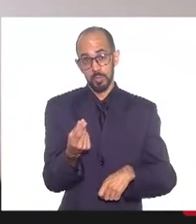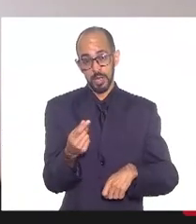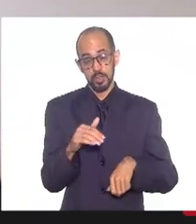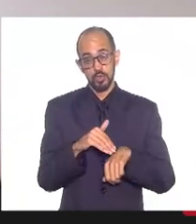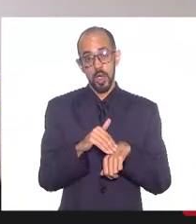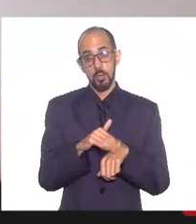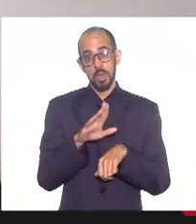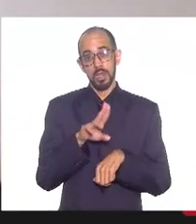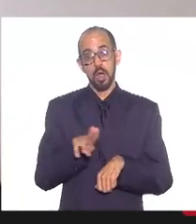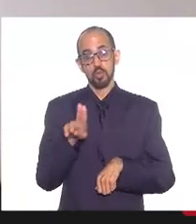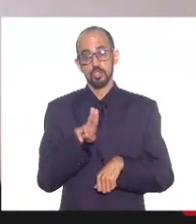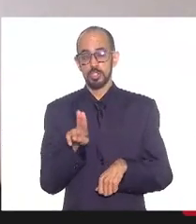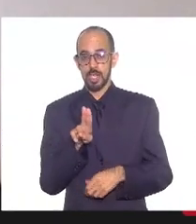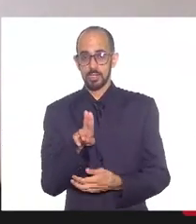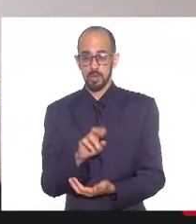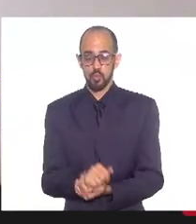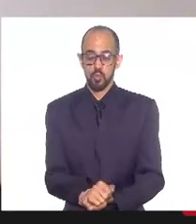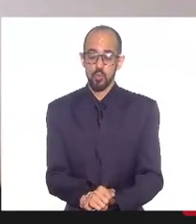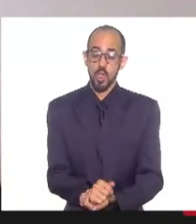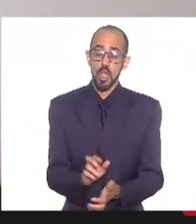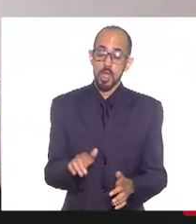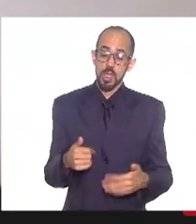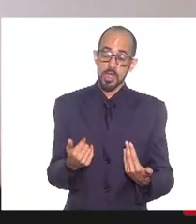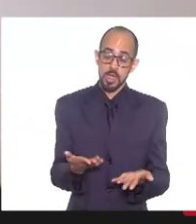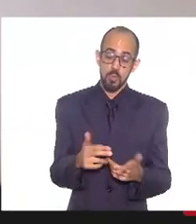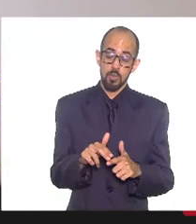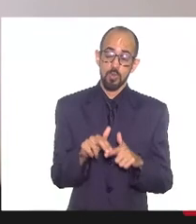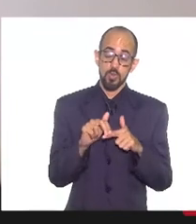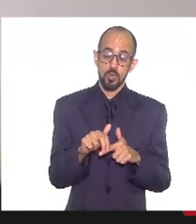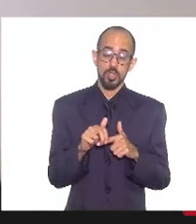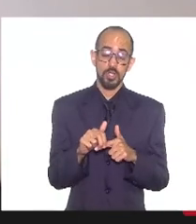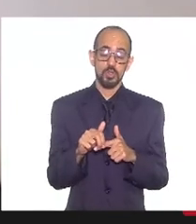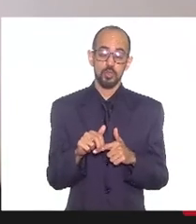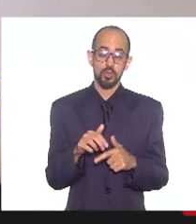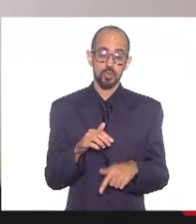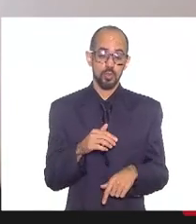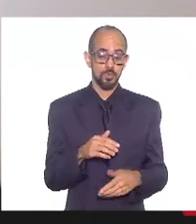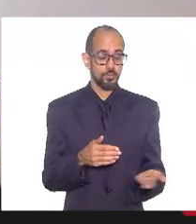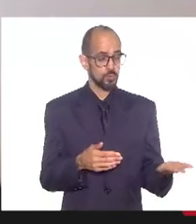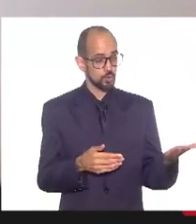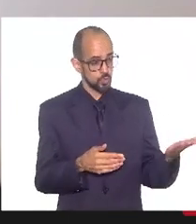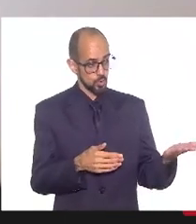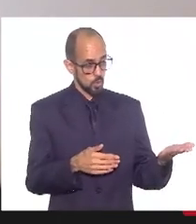demanda. Nesse sentido, senhor Vicker, me permita